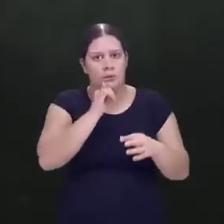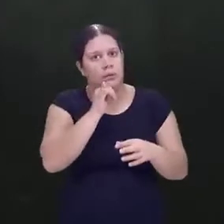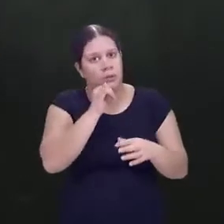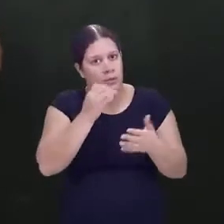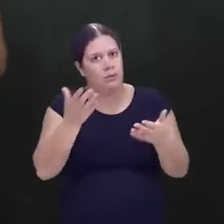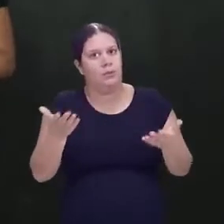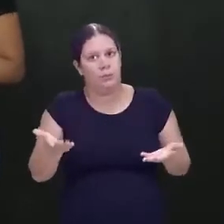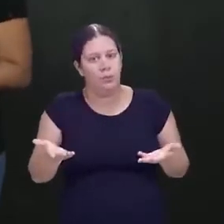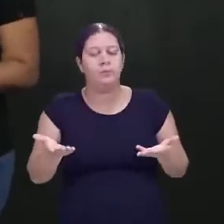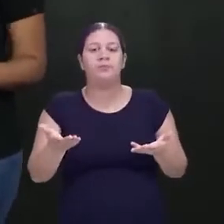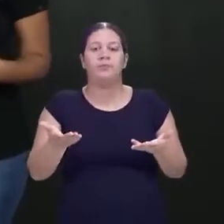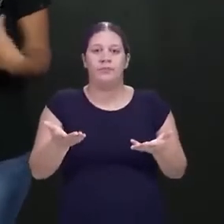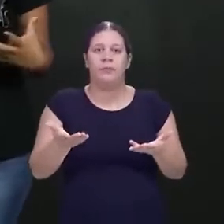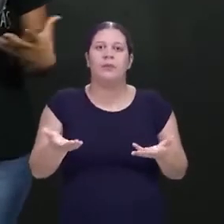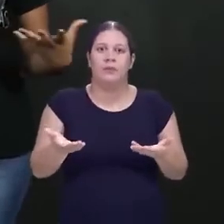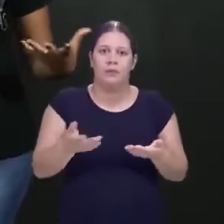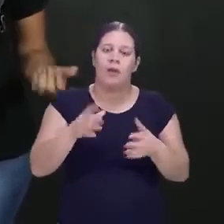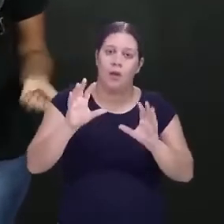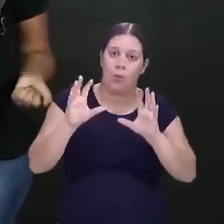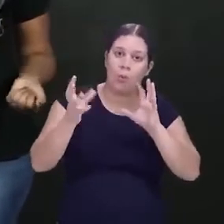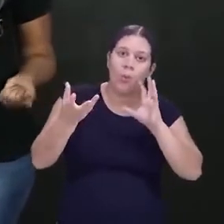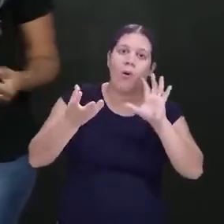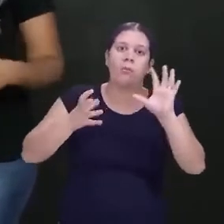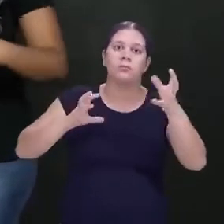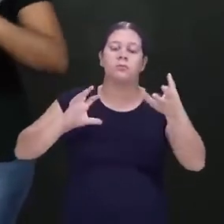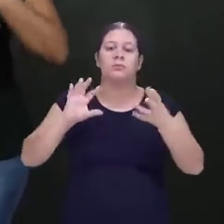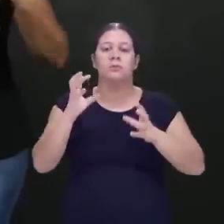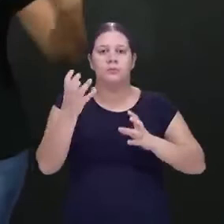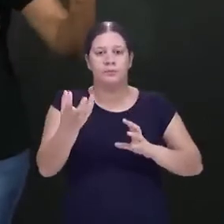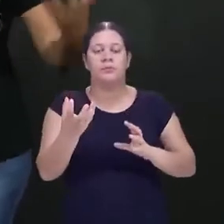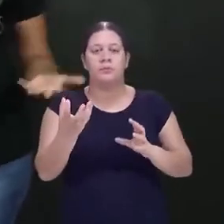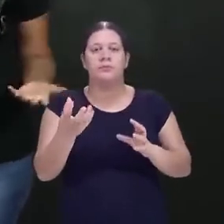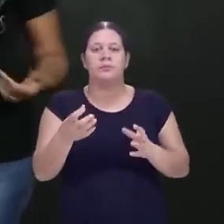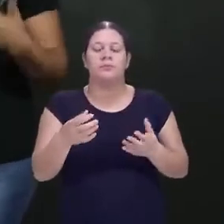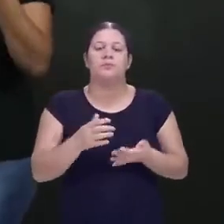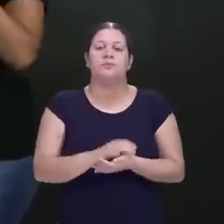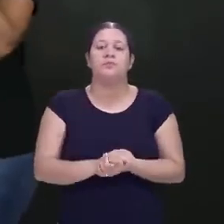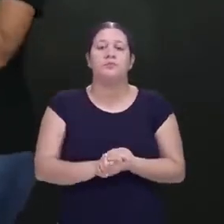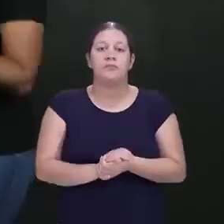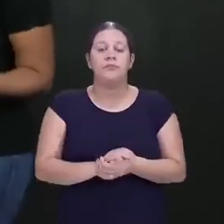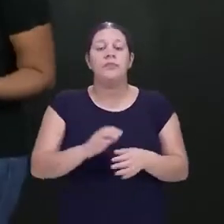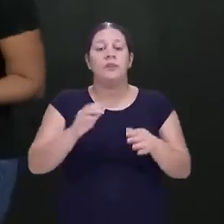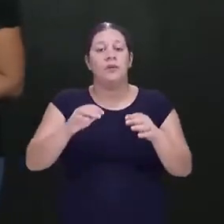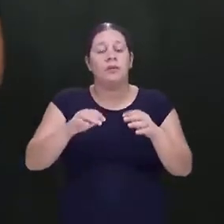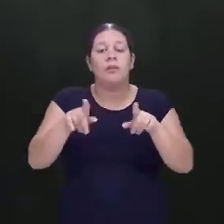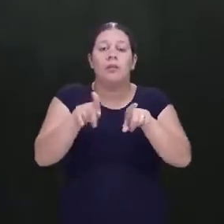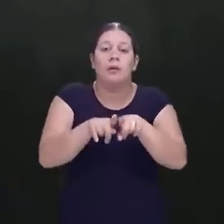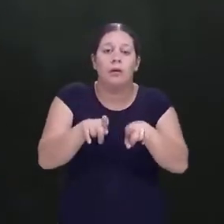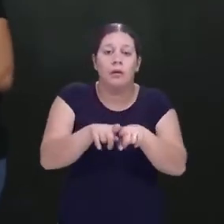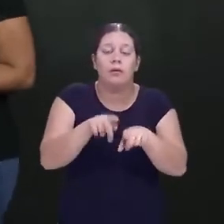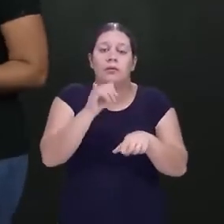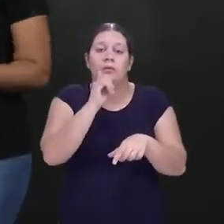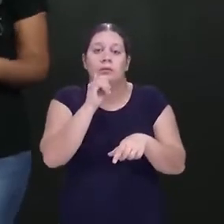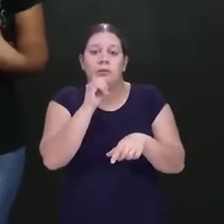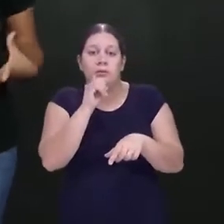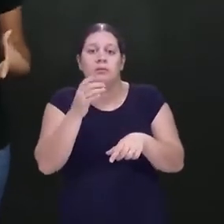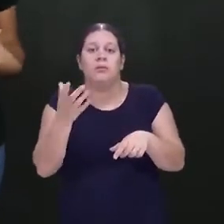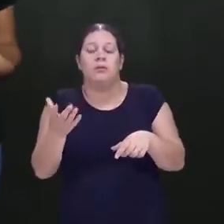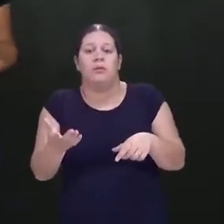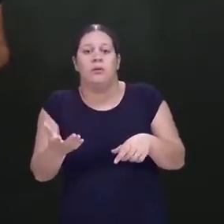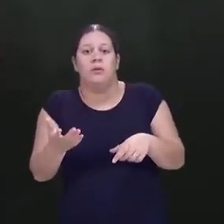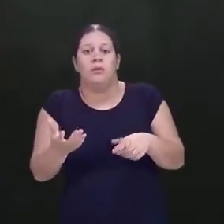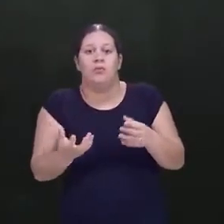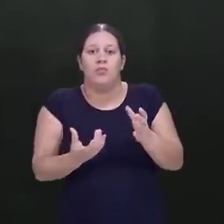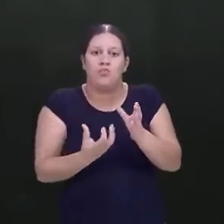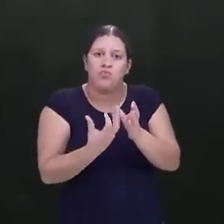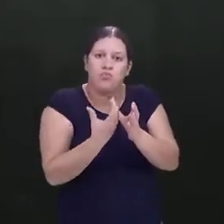exemplo. Explosão é uma reação, né? Uma evidência de uma reação química. Além de, por exemplo, aparecer alguma